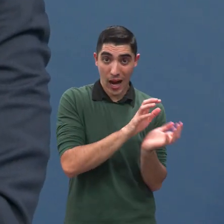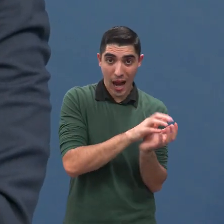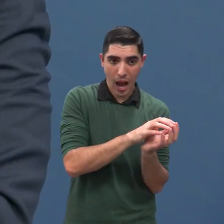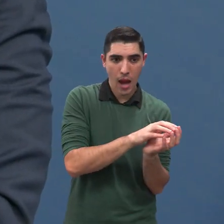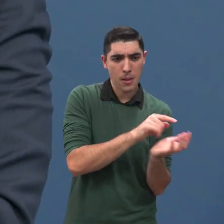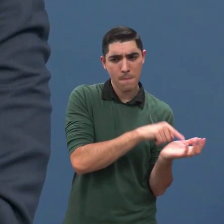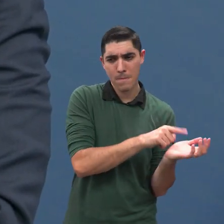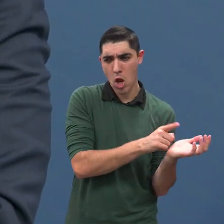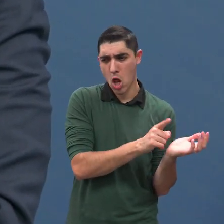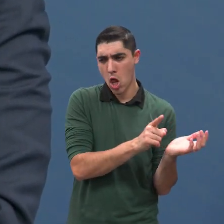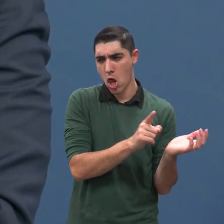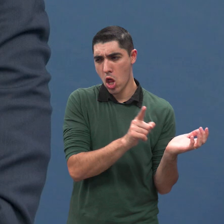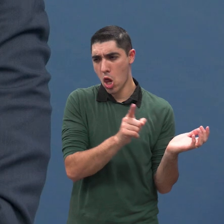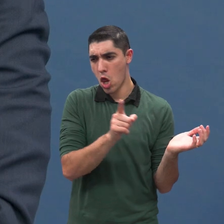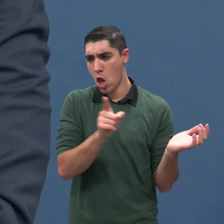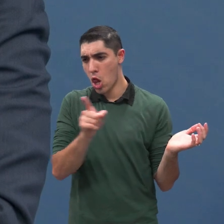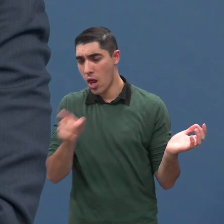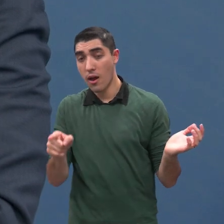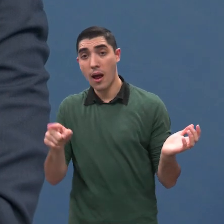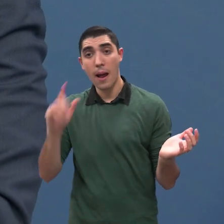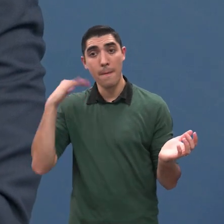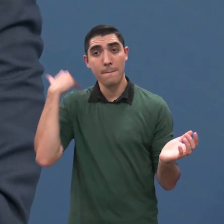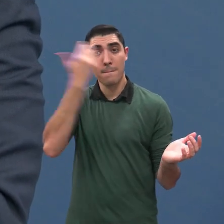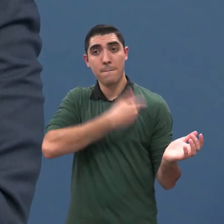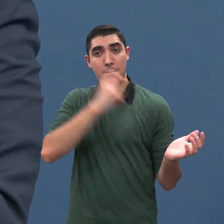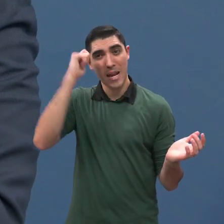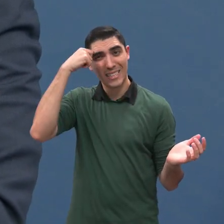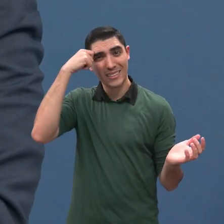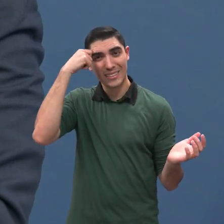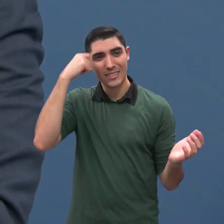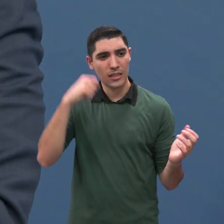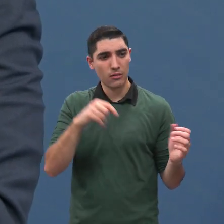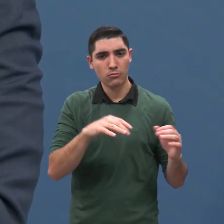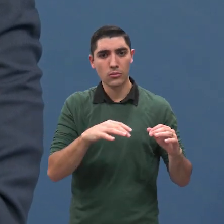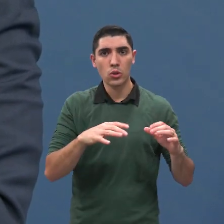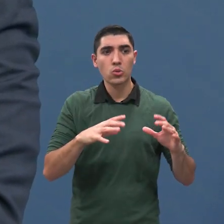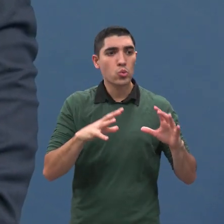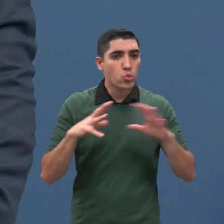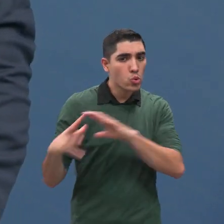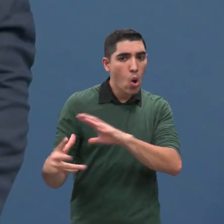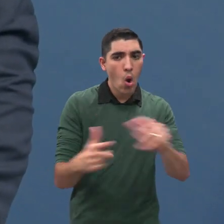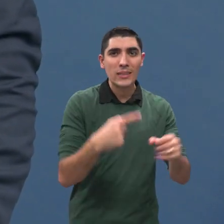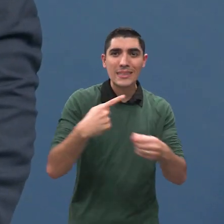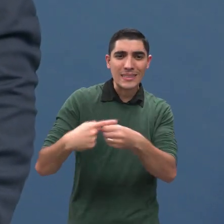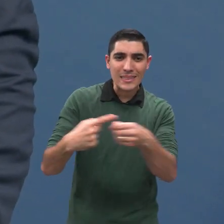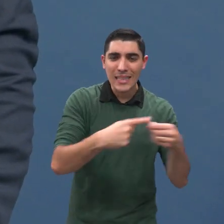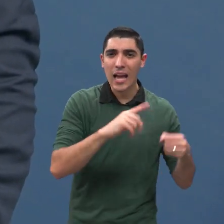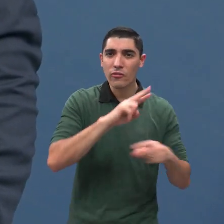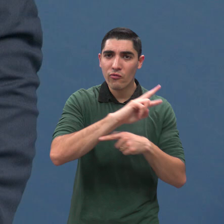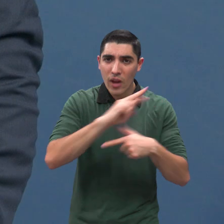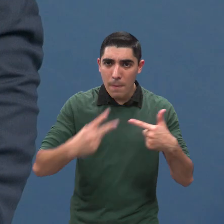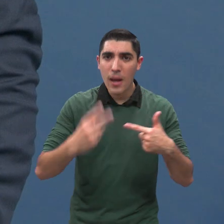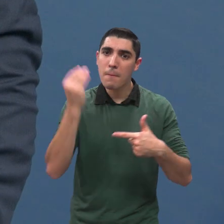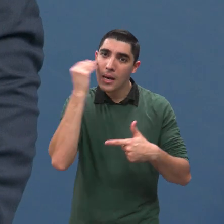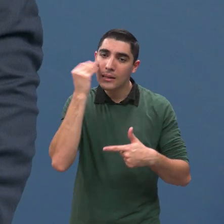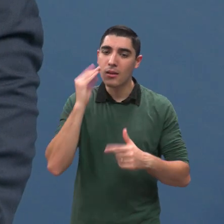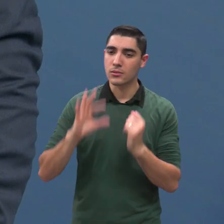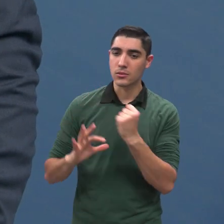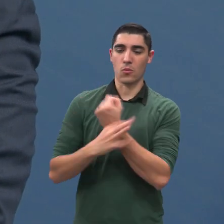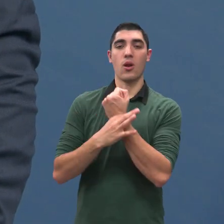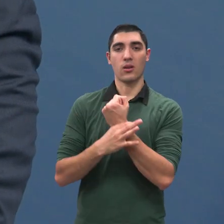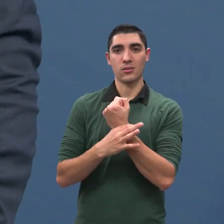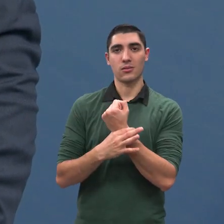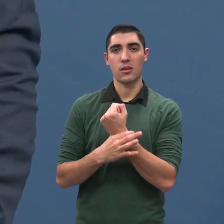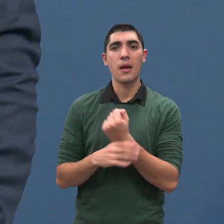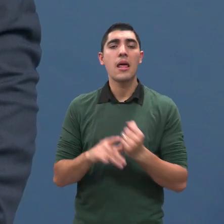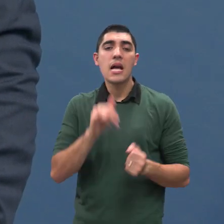né? Então, como é que você teria isso com qualidade e com segurança, né? Então, onde vai ser um bairro novo, não importa onde que